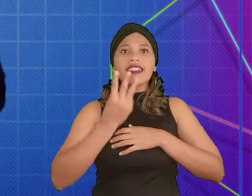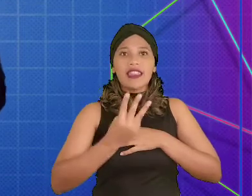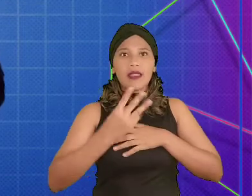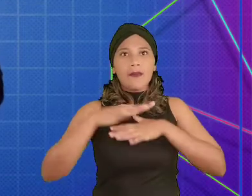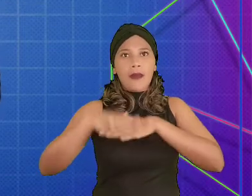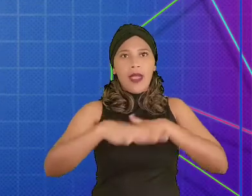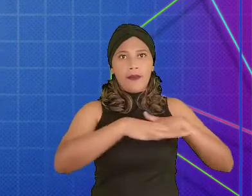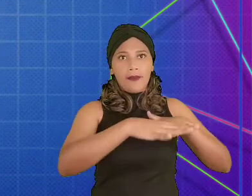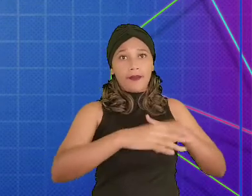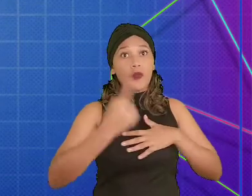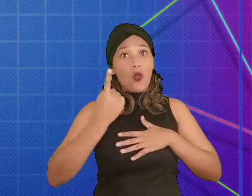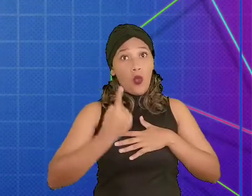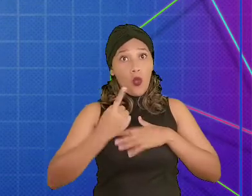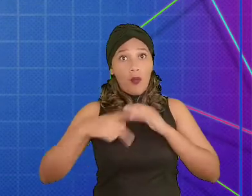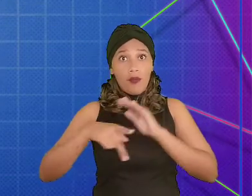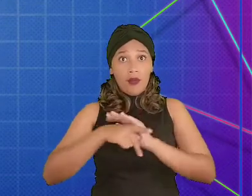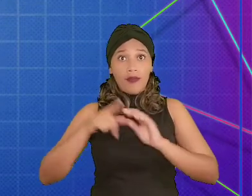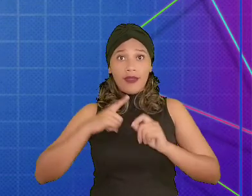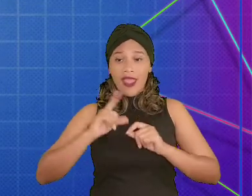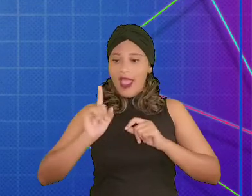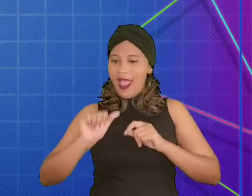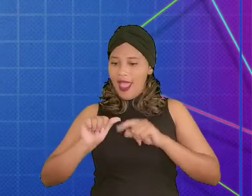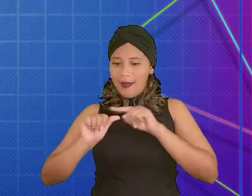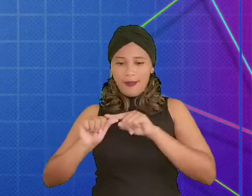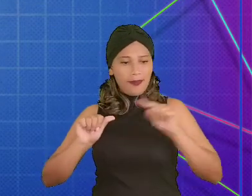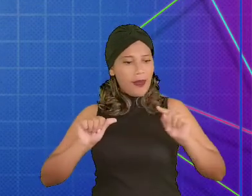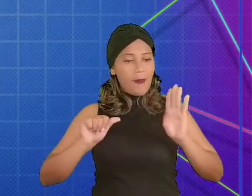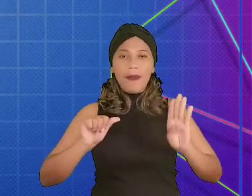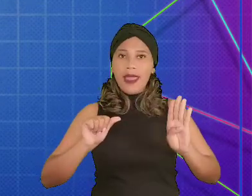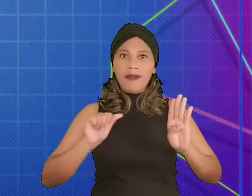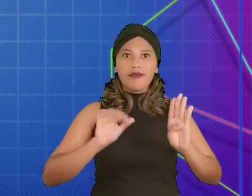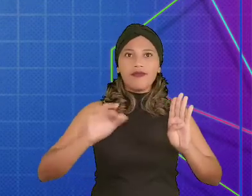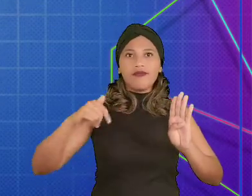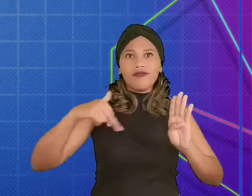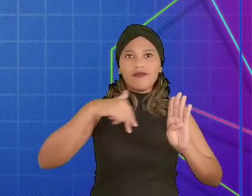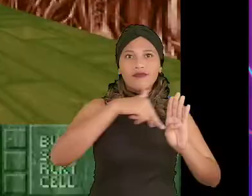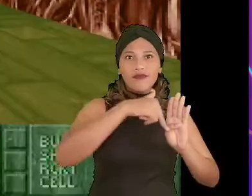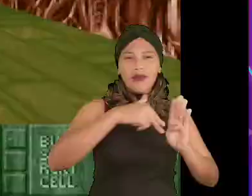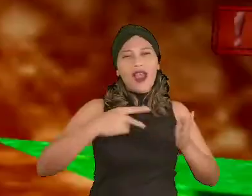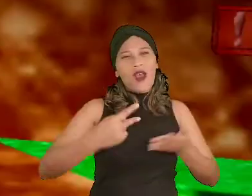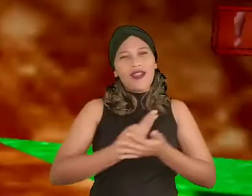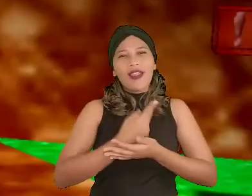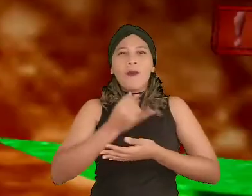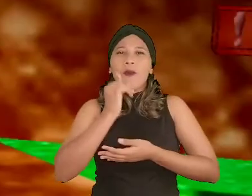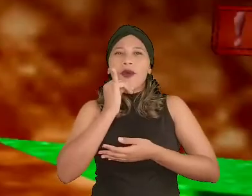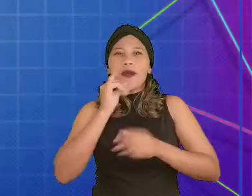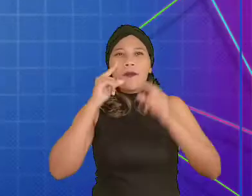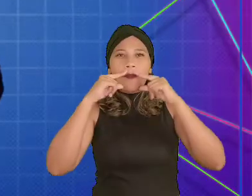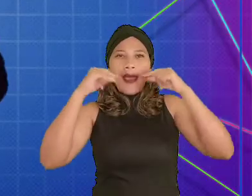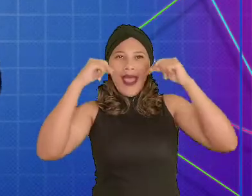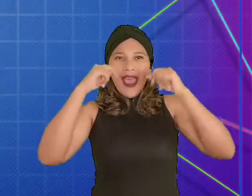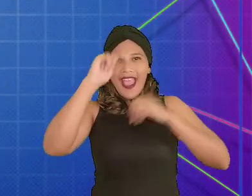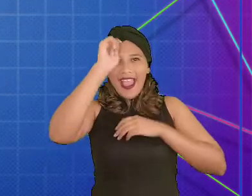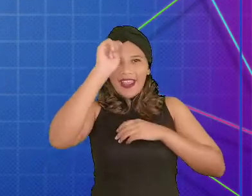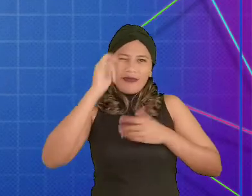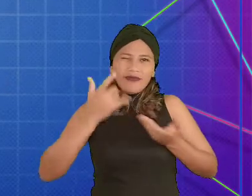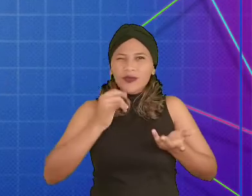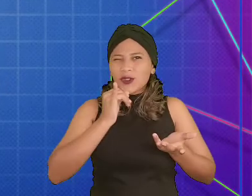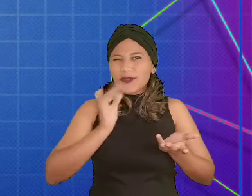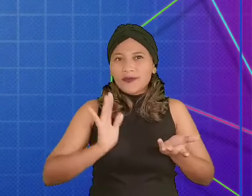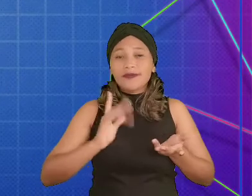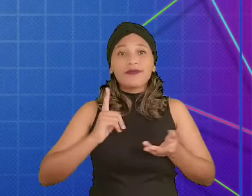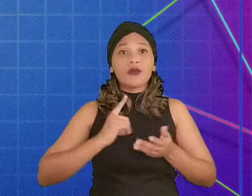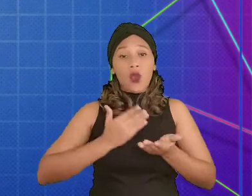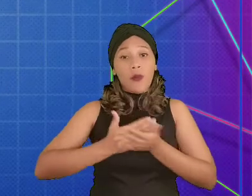três tipos de mapas. Um, que o jogador vai do ponto A até o ponto B, como acontece em Doom e Mario, por exemplo. É algo bem simples.